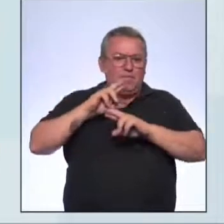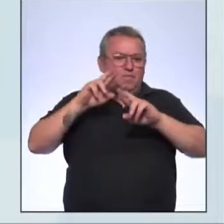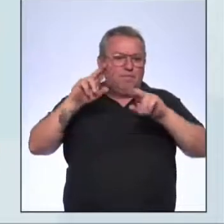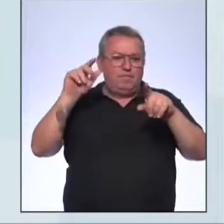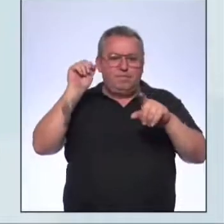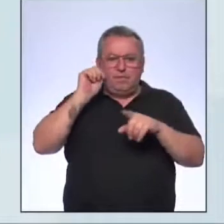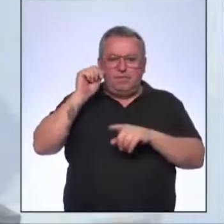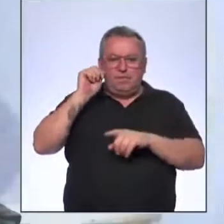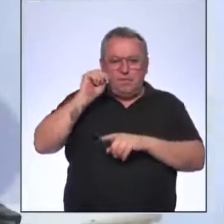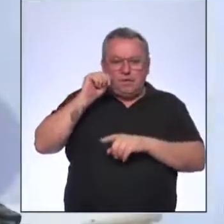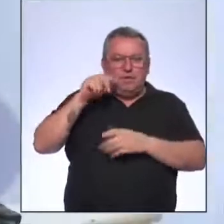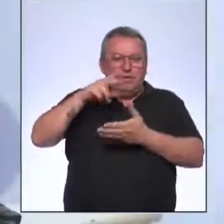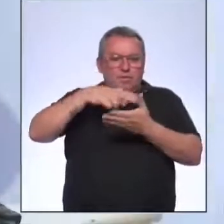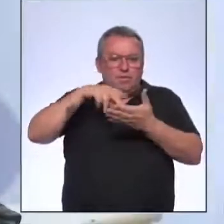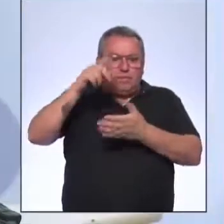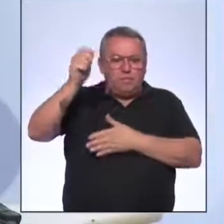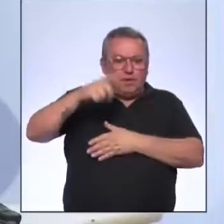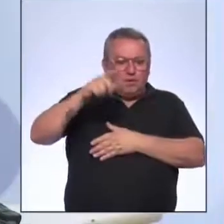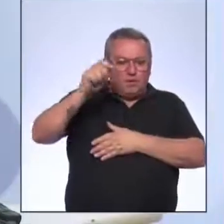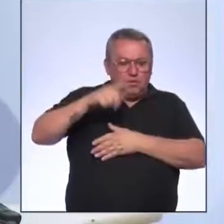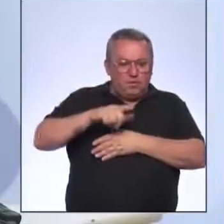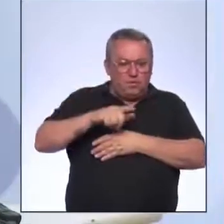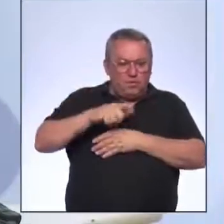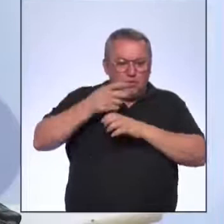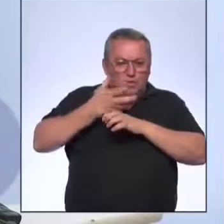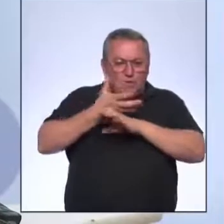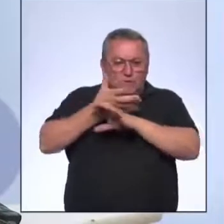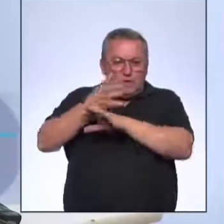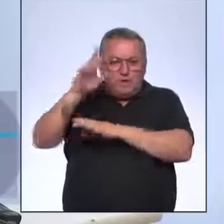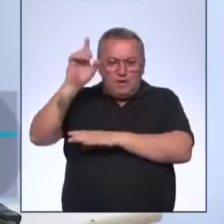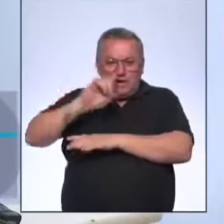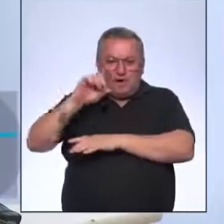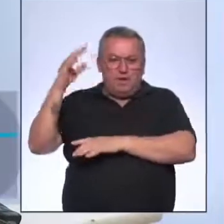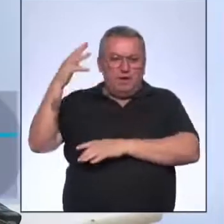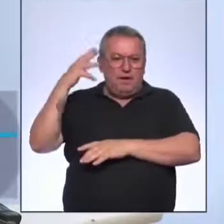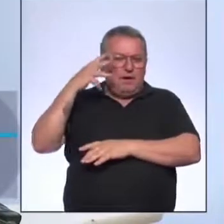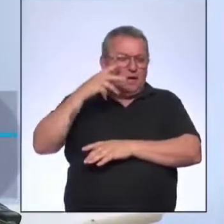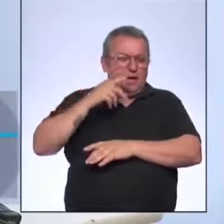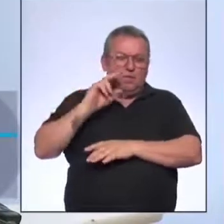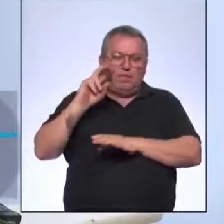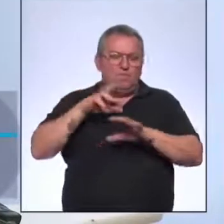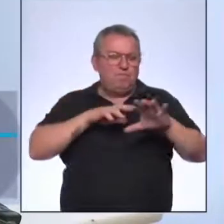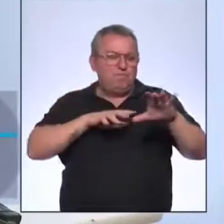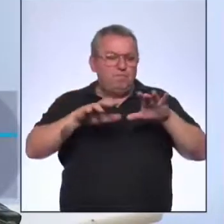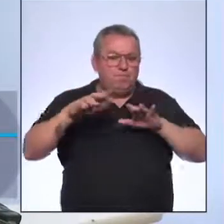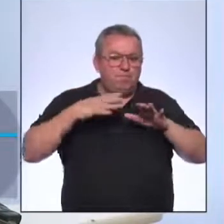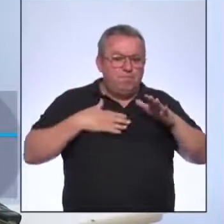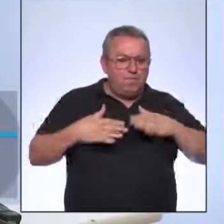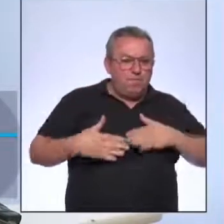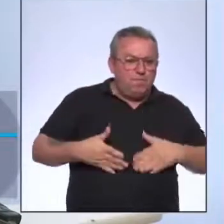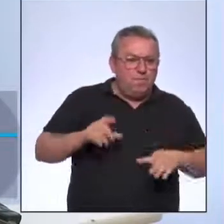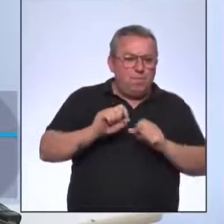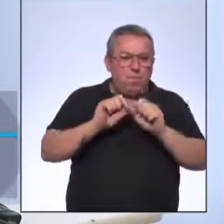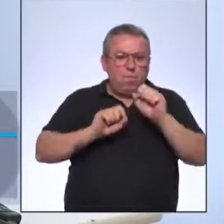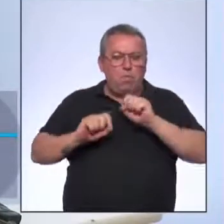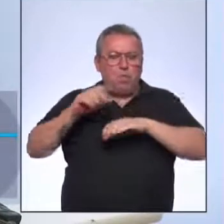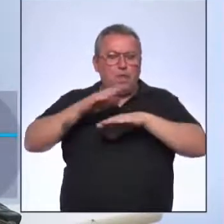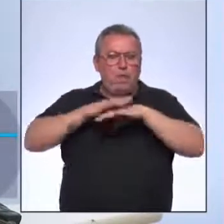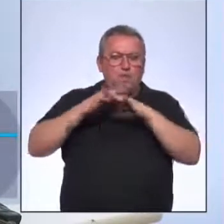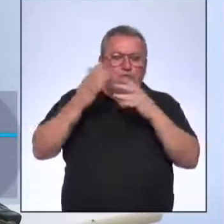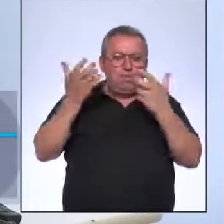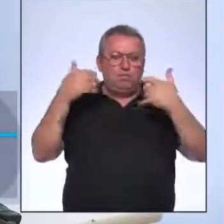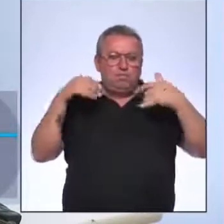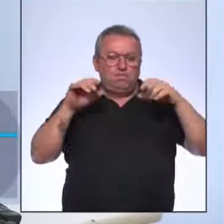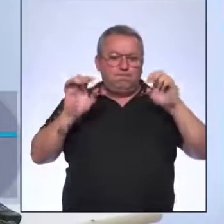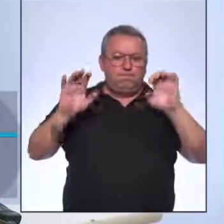mulheres todas vestidas de azul, naquele deserto todo amarelo. Fica muito bonito, assim, os movimentos que elas fazem com as mãos.